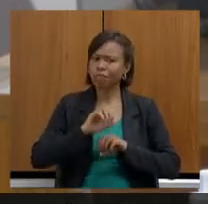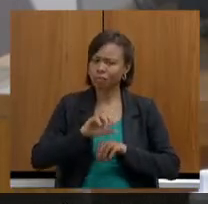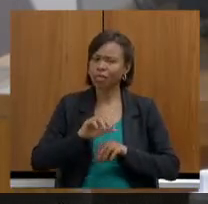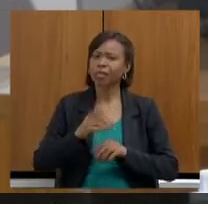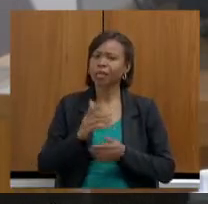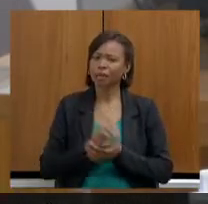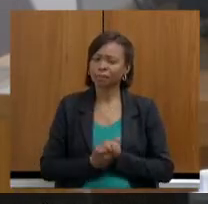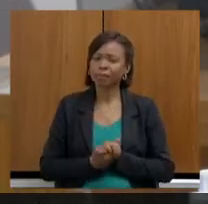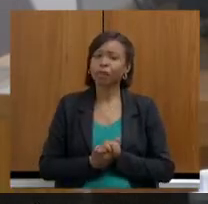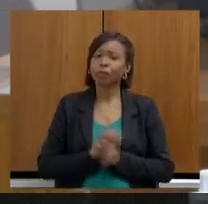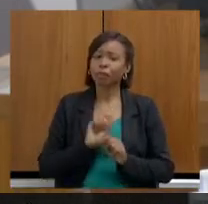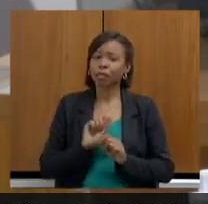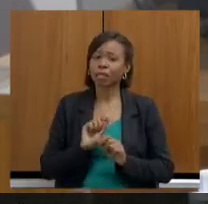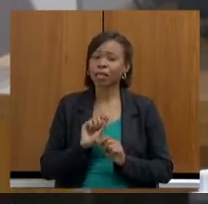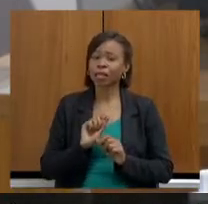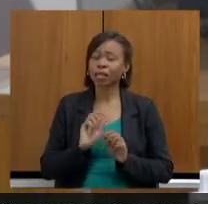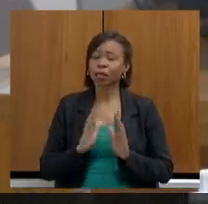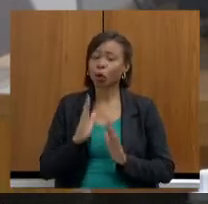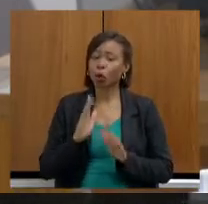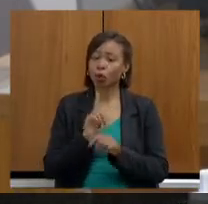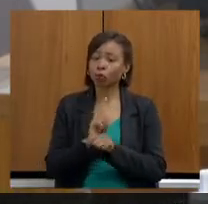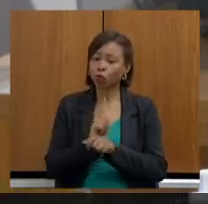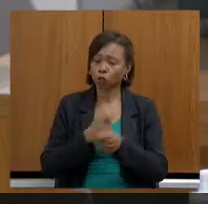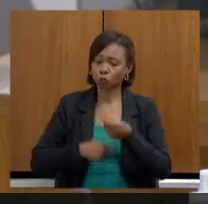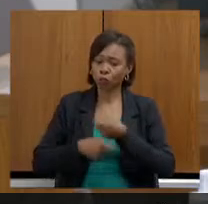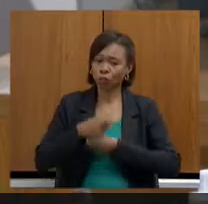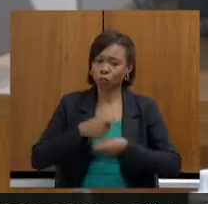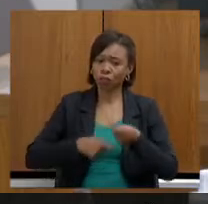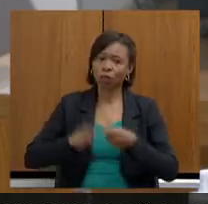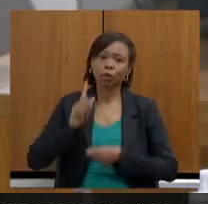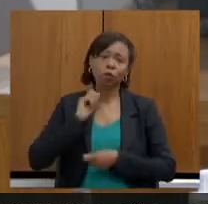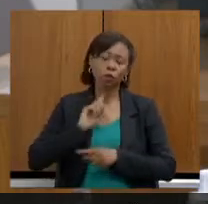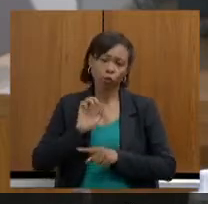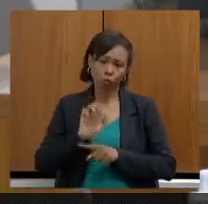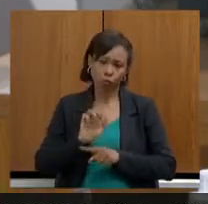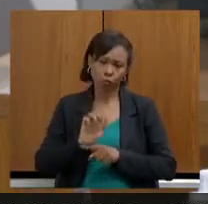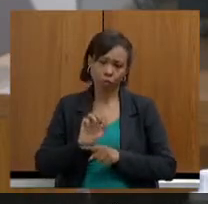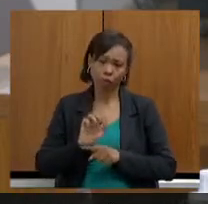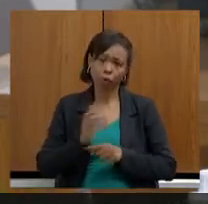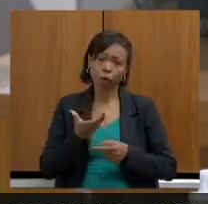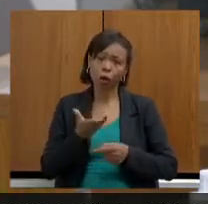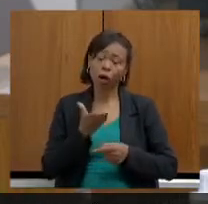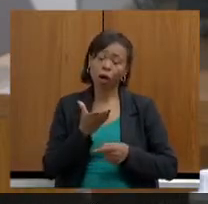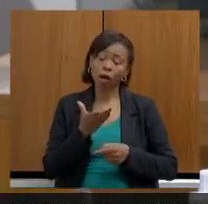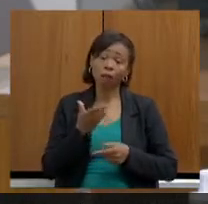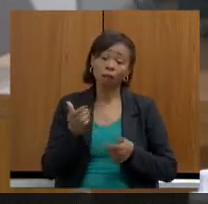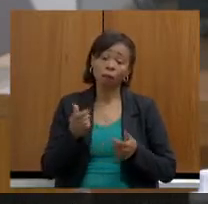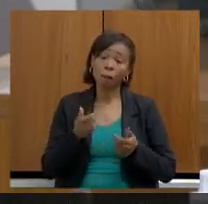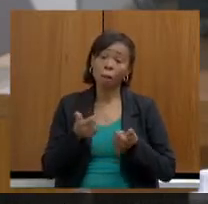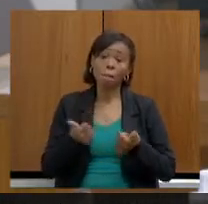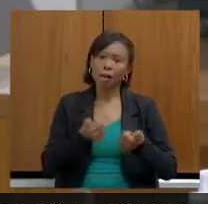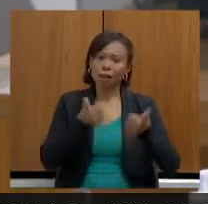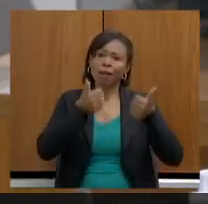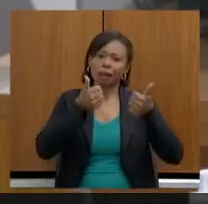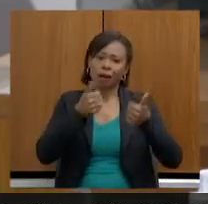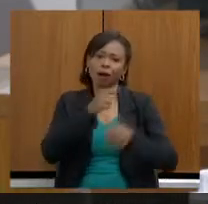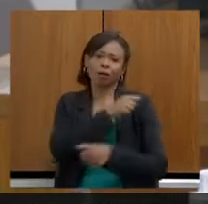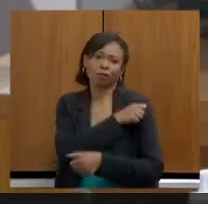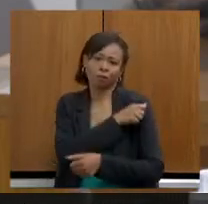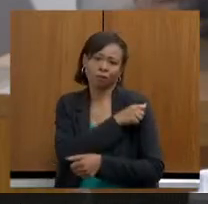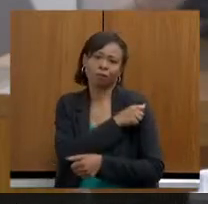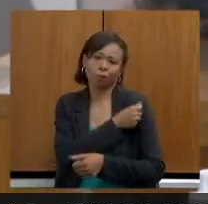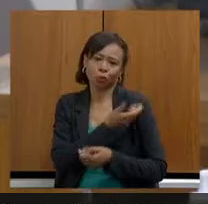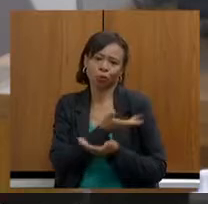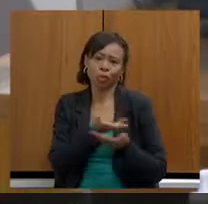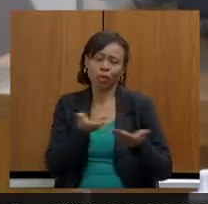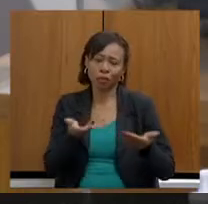a nossa gestão estadual fizesse o melhor pelos alunos nesse momento Apesar de todas as dificuldades a